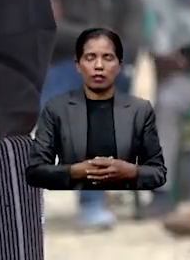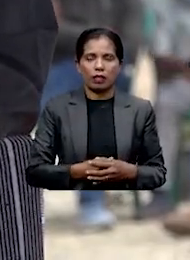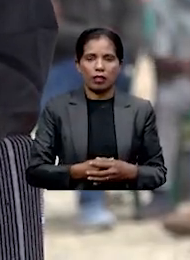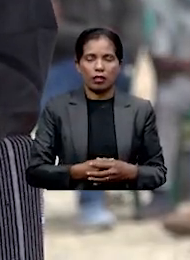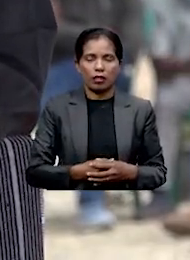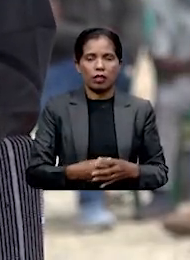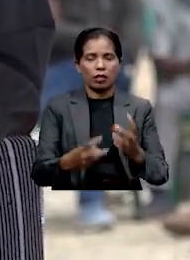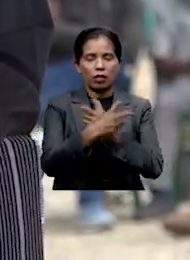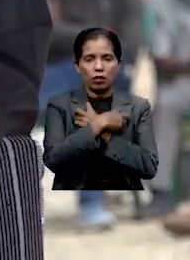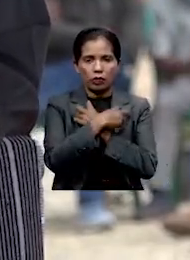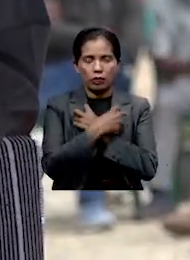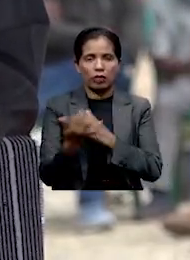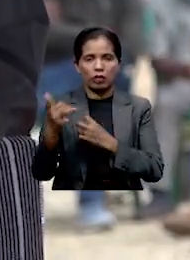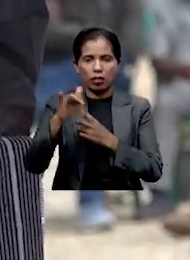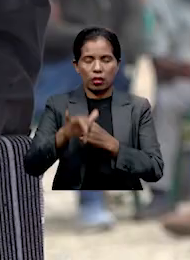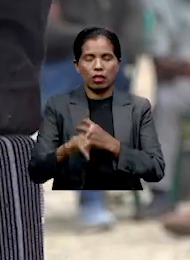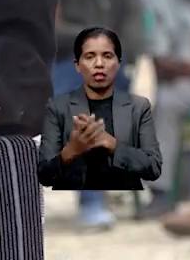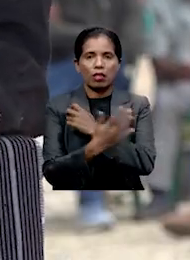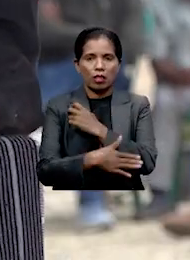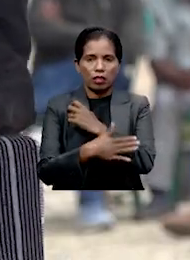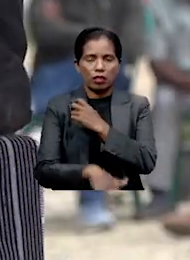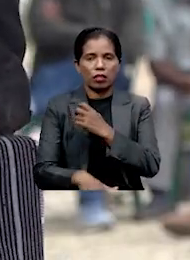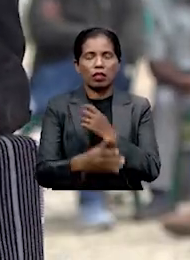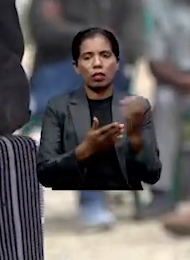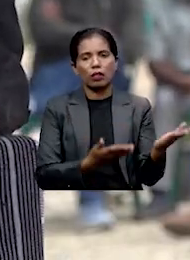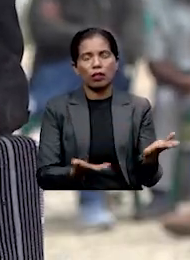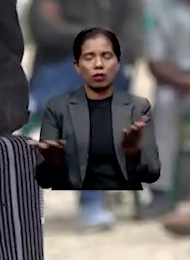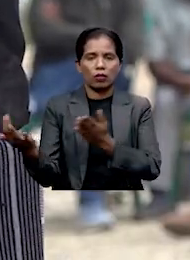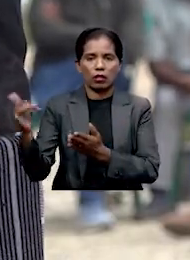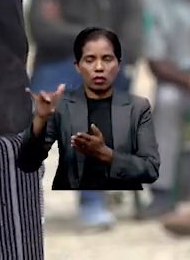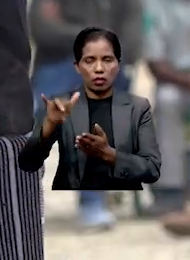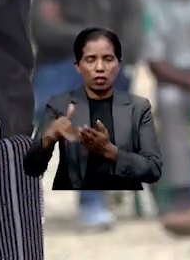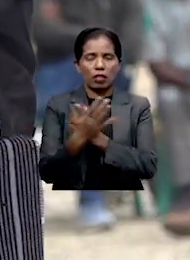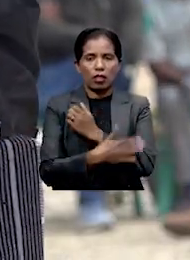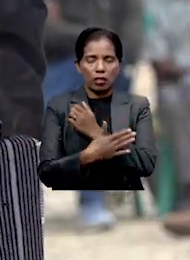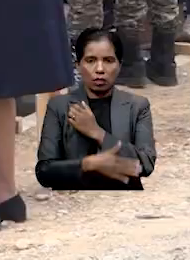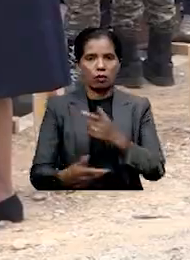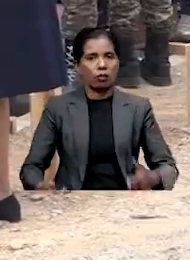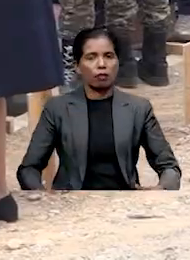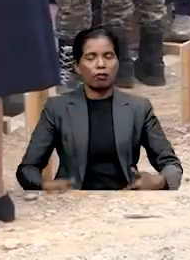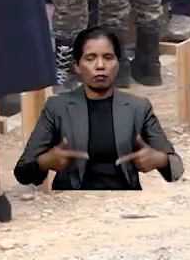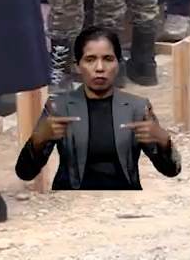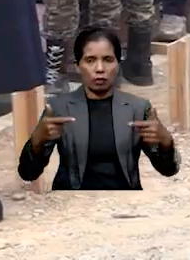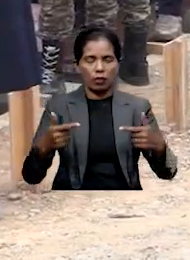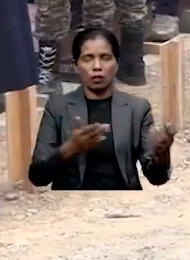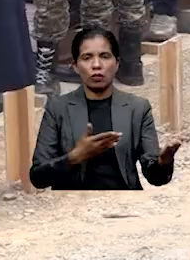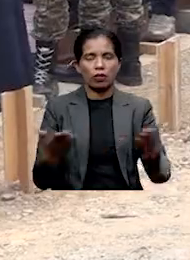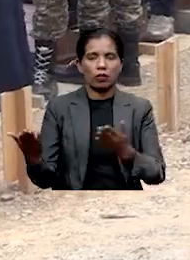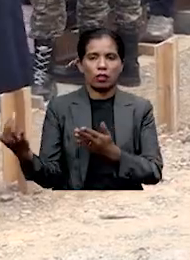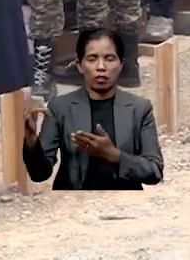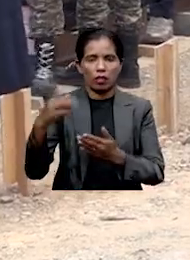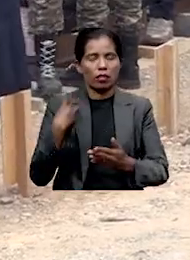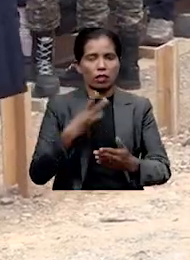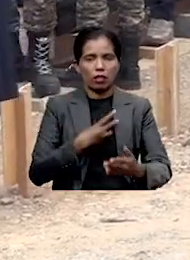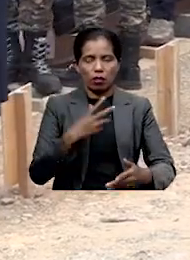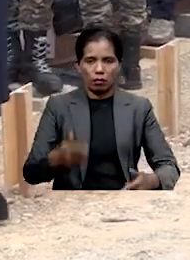Loricira nação moris. Loricira ita moris. Itahutu